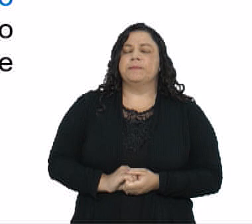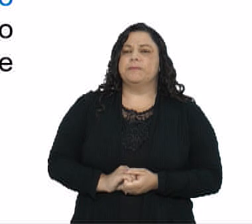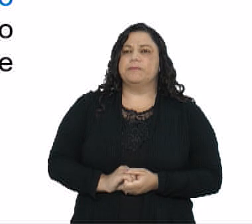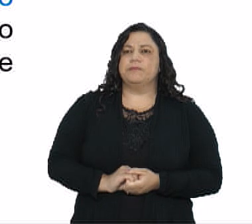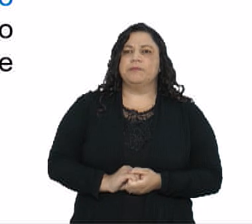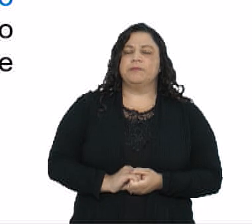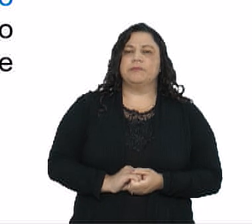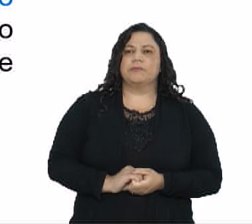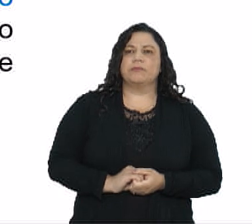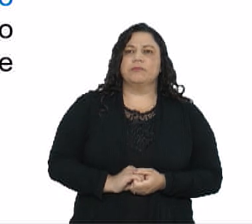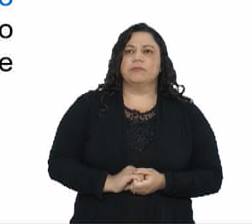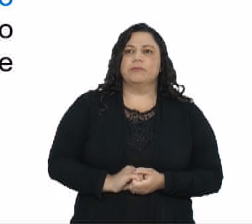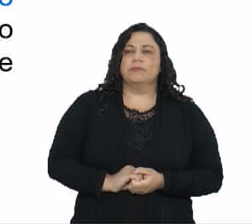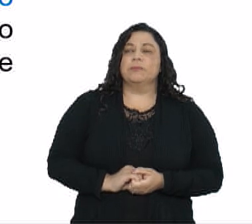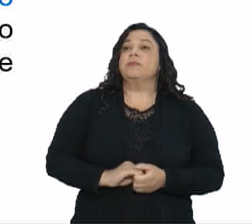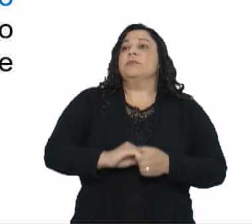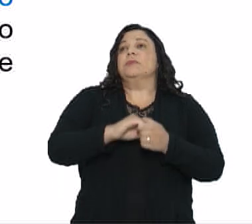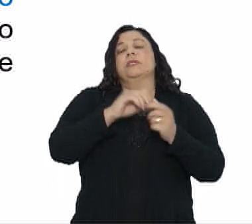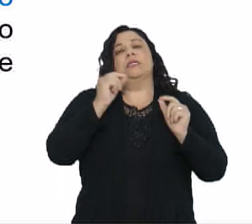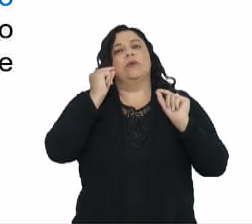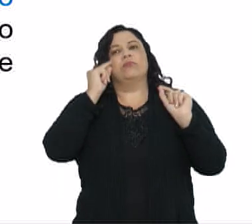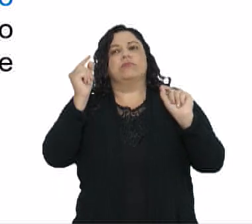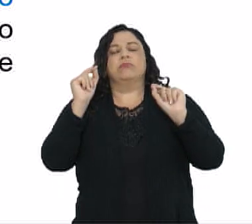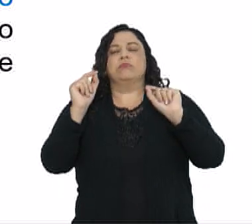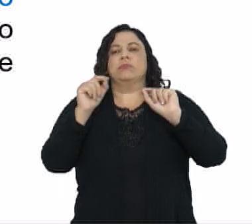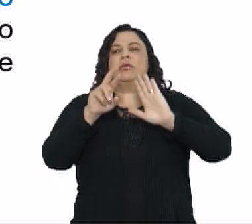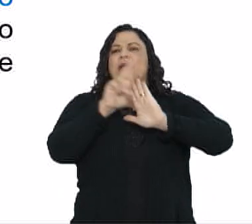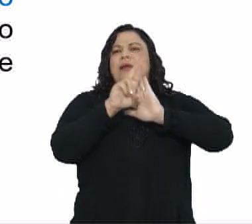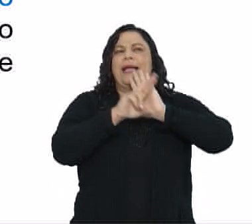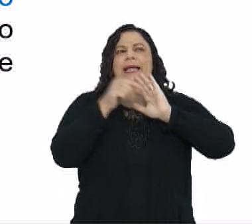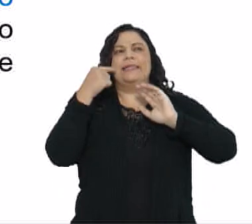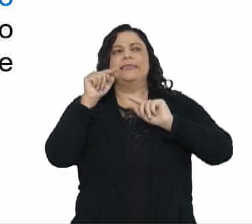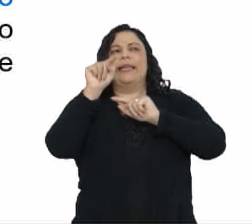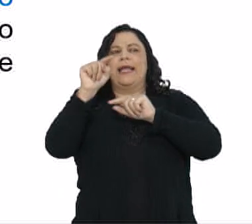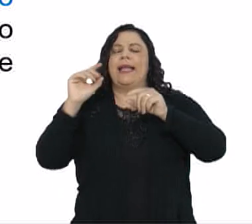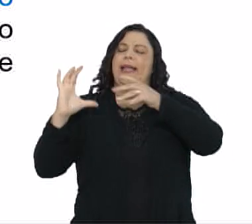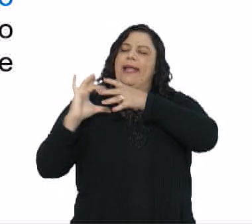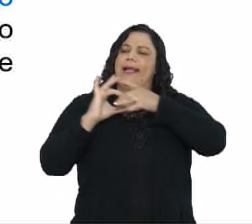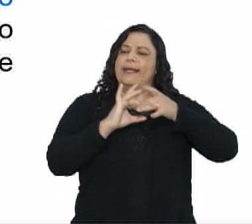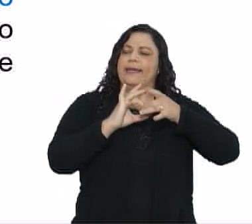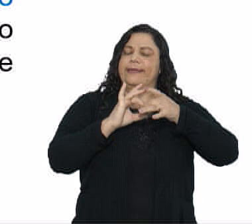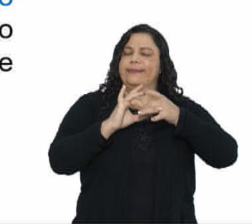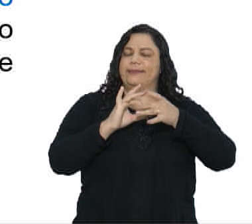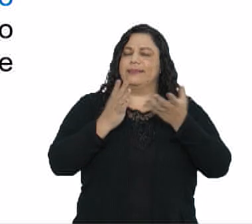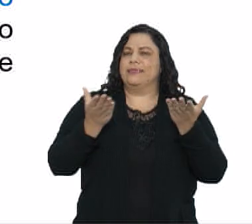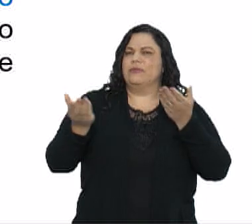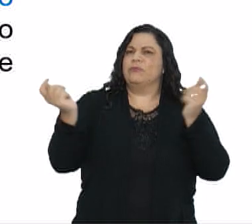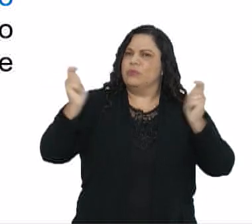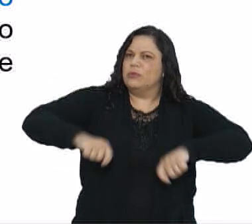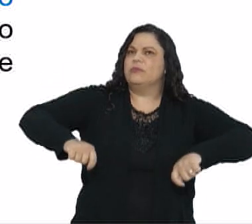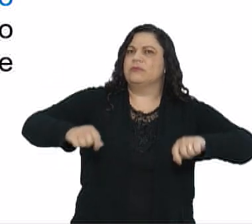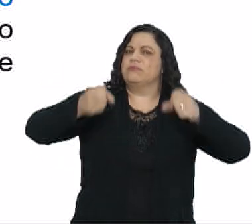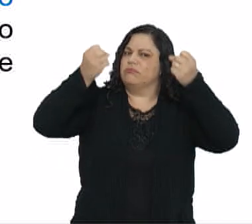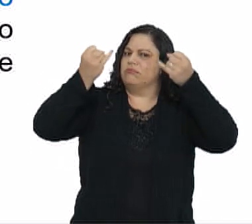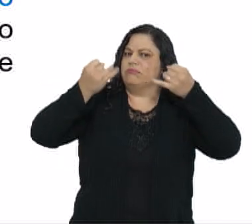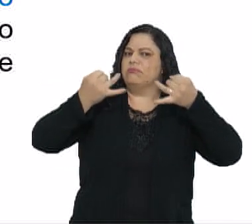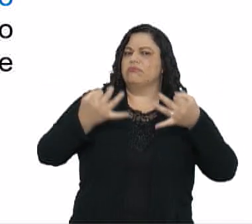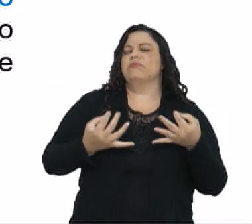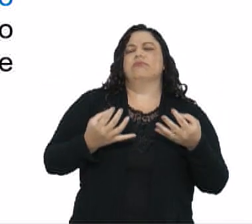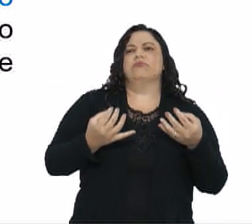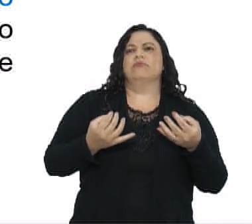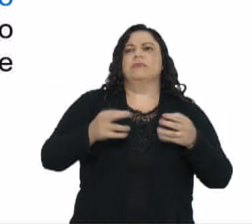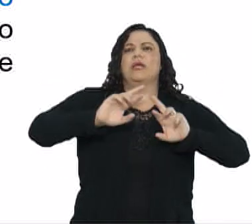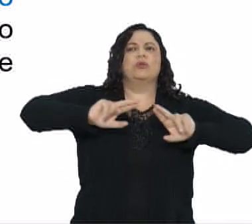Predicado nominal. De acordo com a relação que o predicado mantém com o sujeito, podemos classificá-lo de diferentes maneiras.